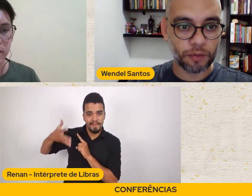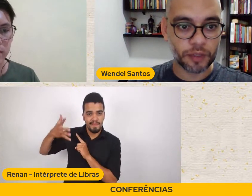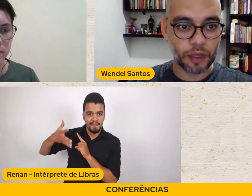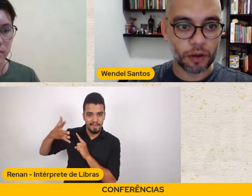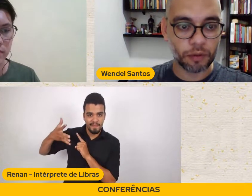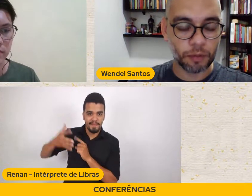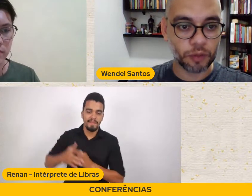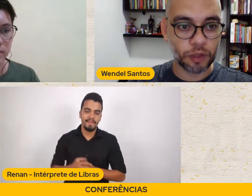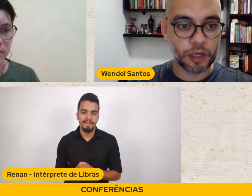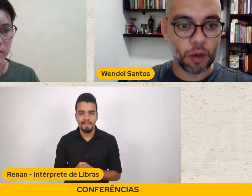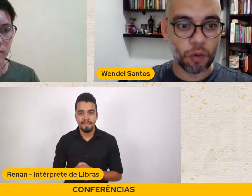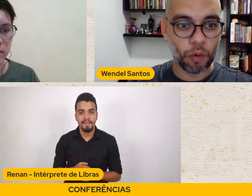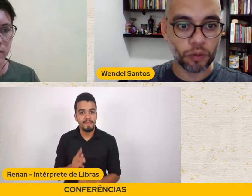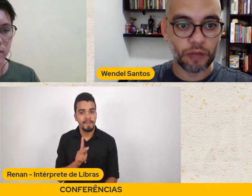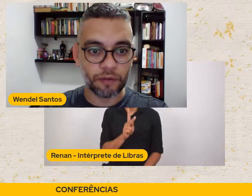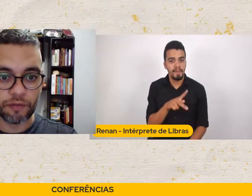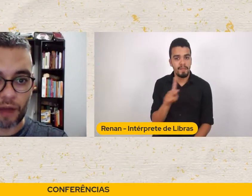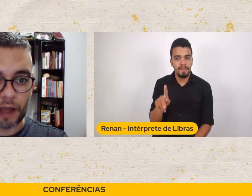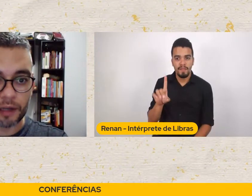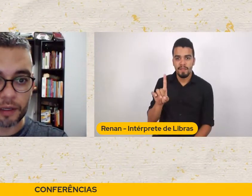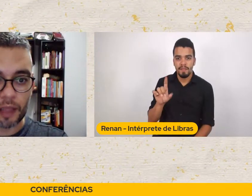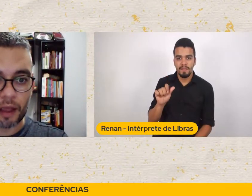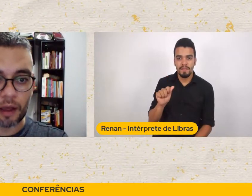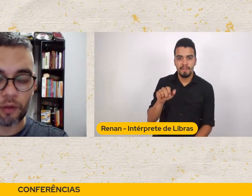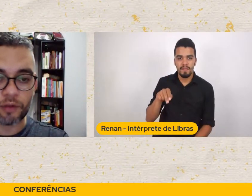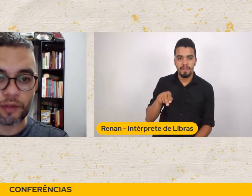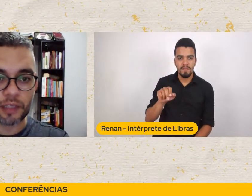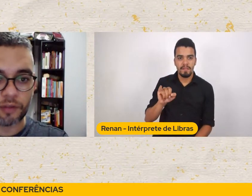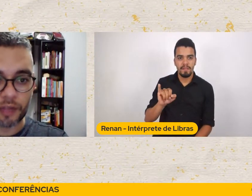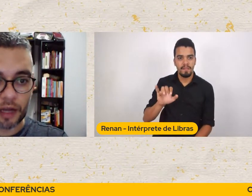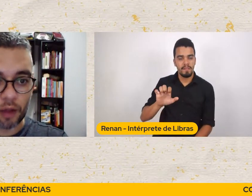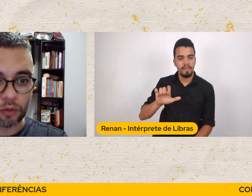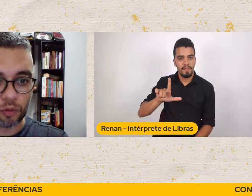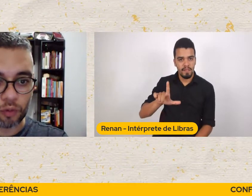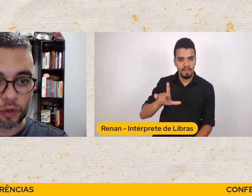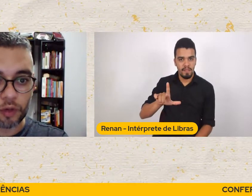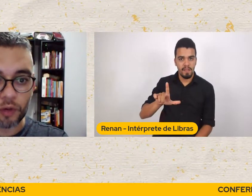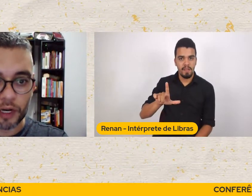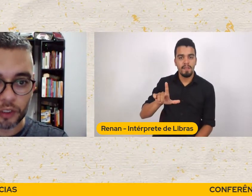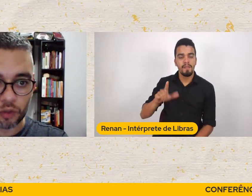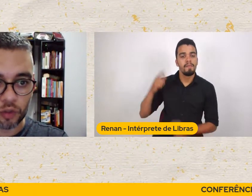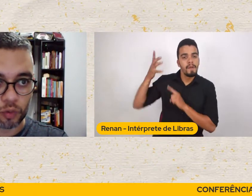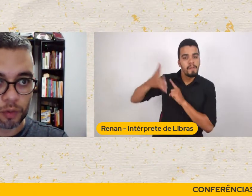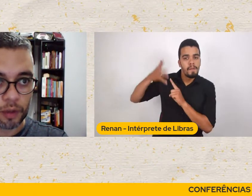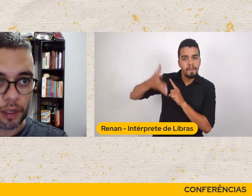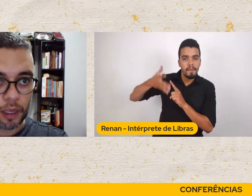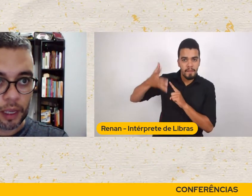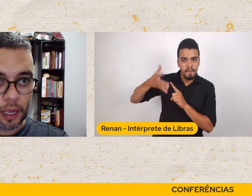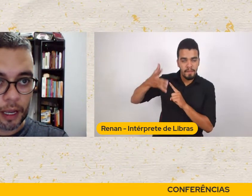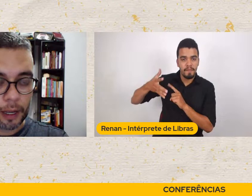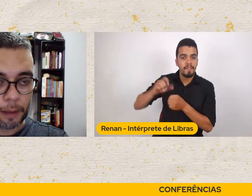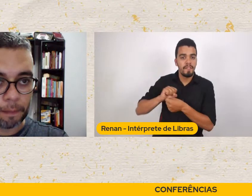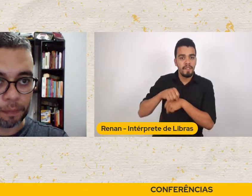fala do professor Daniel Conte Da Fim Vale e da Universidade Federal do Rio Grande do Sul